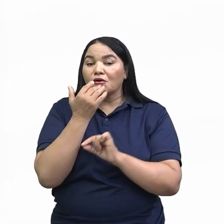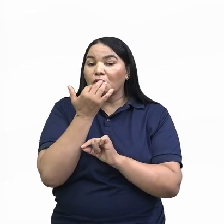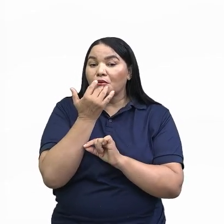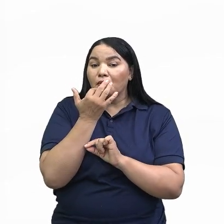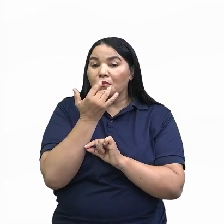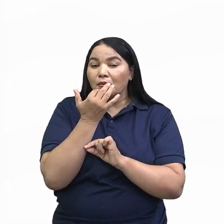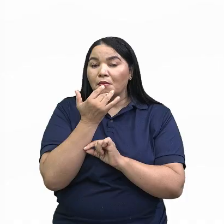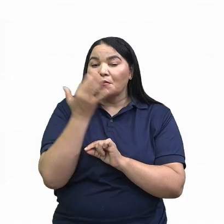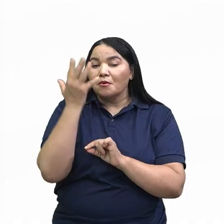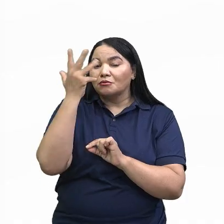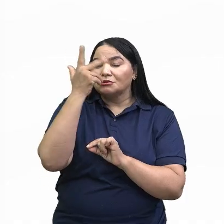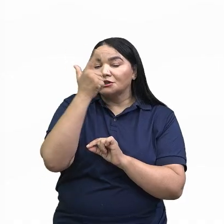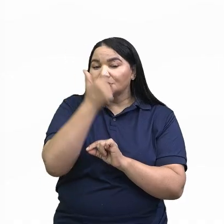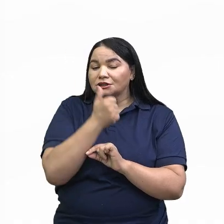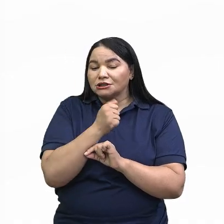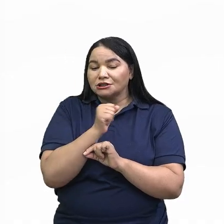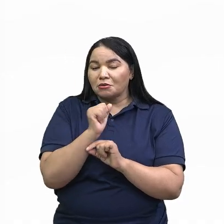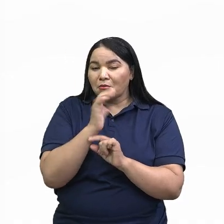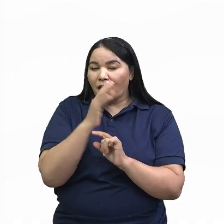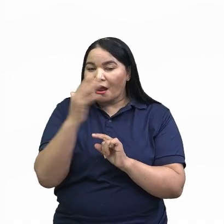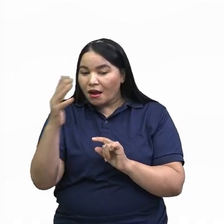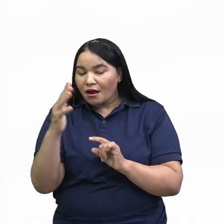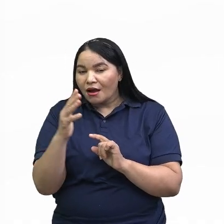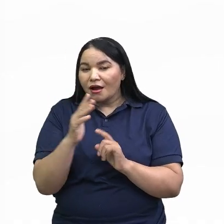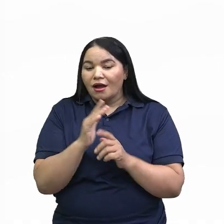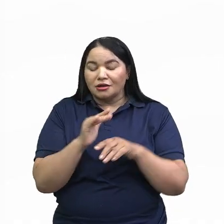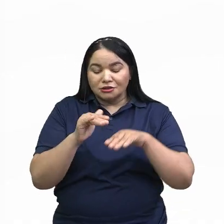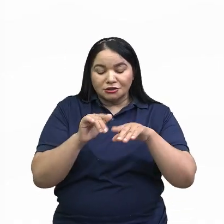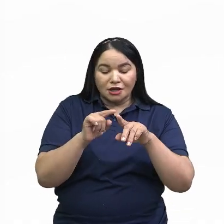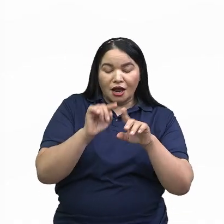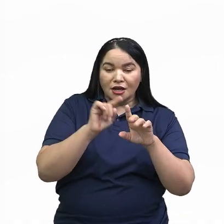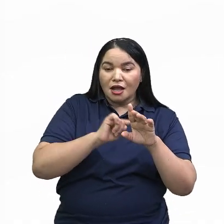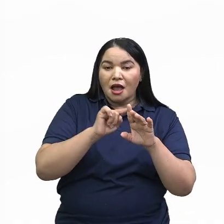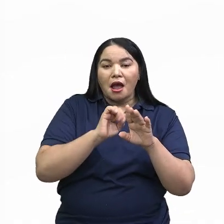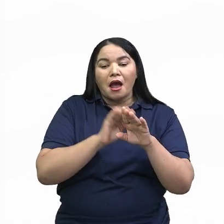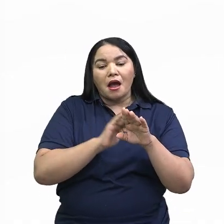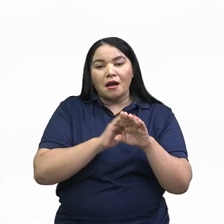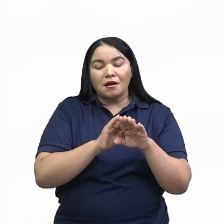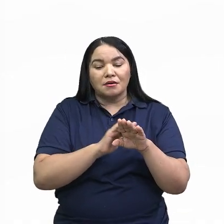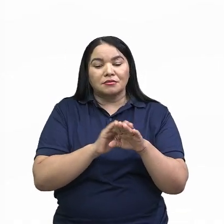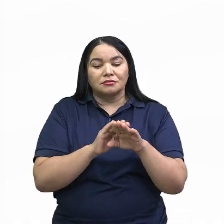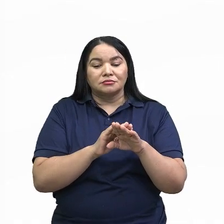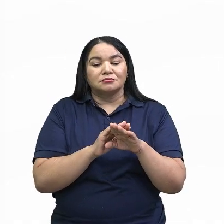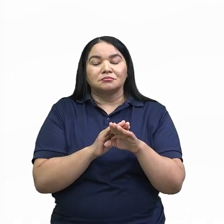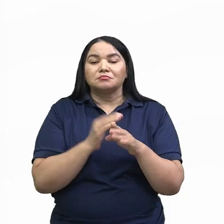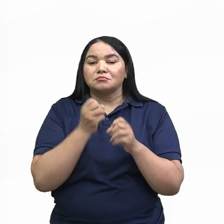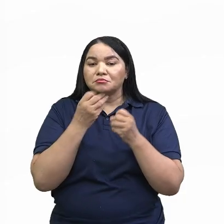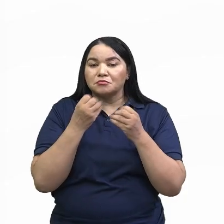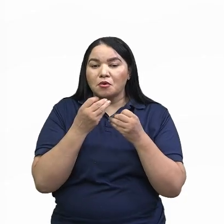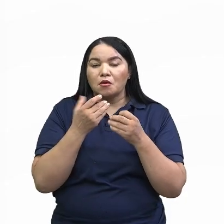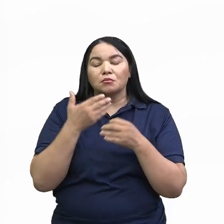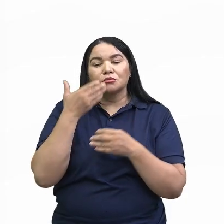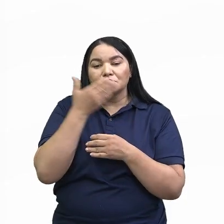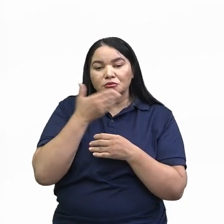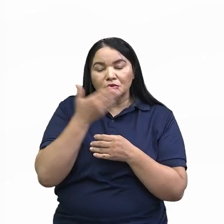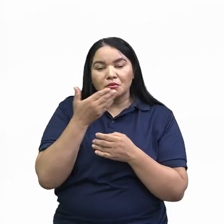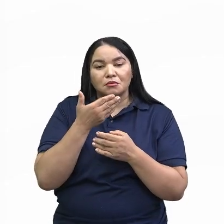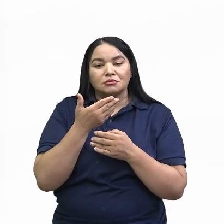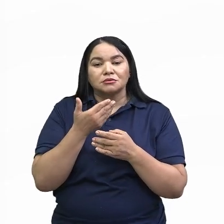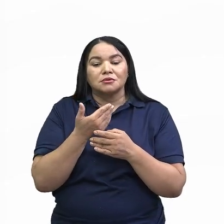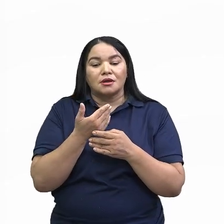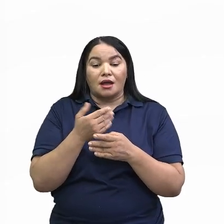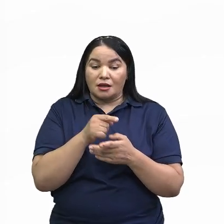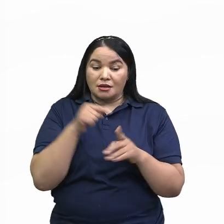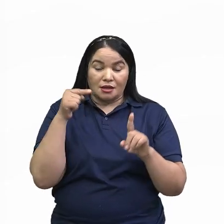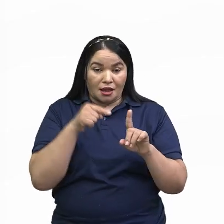mais brilhante, ali com a casca bem amarelinha, sem nenhumas manchas, às vezes um sabor mais adocicado, justamente